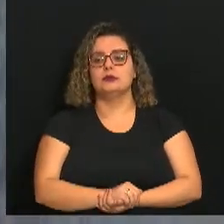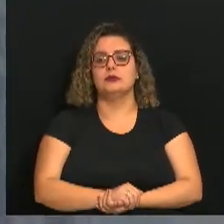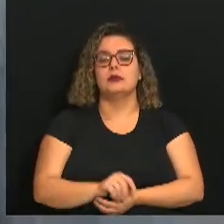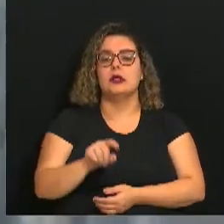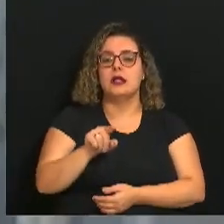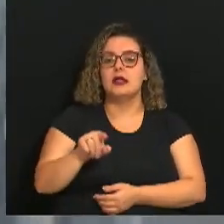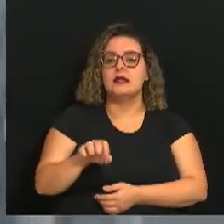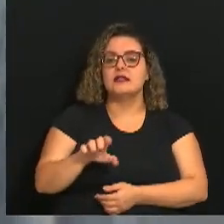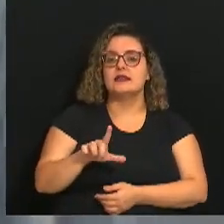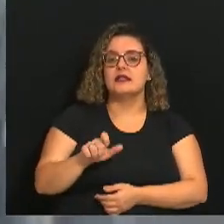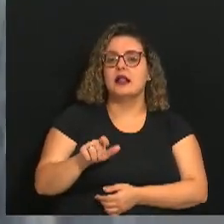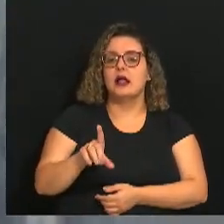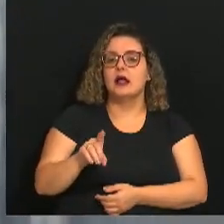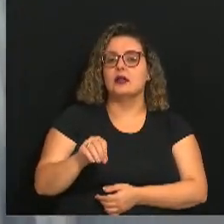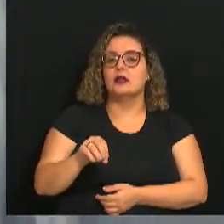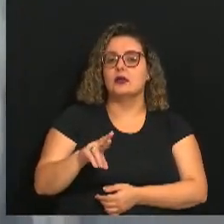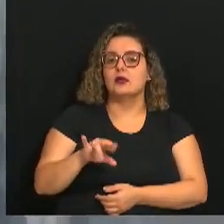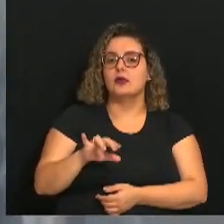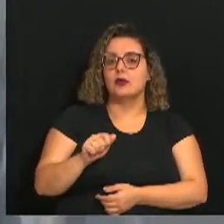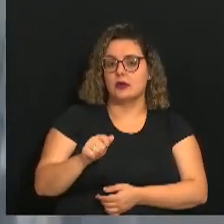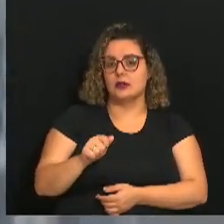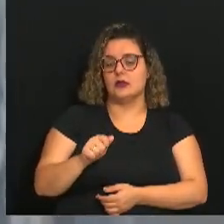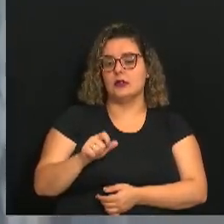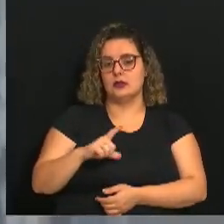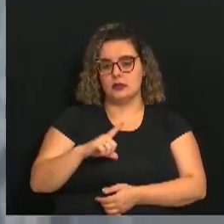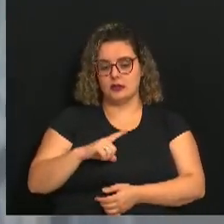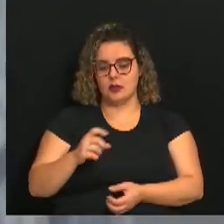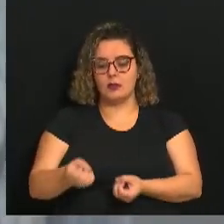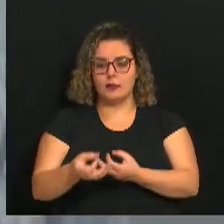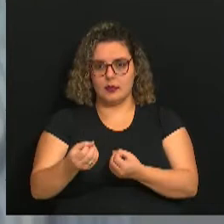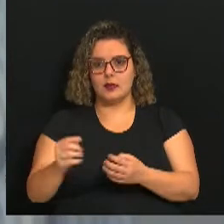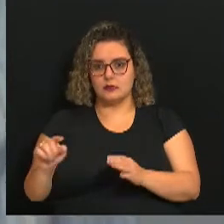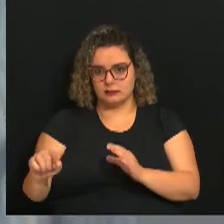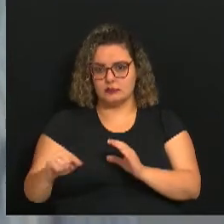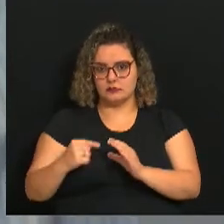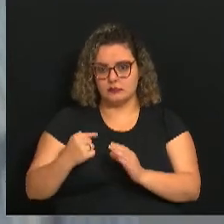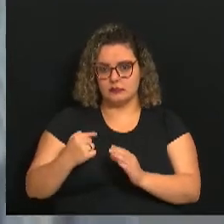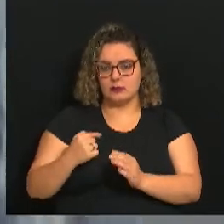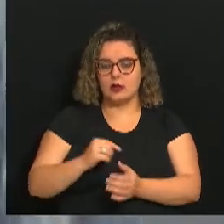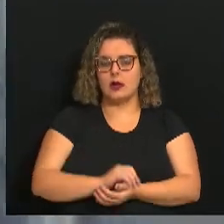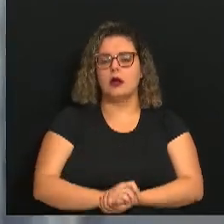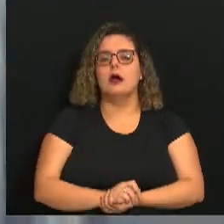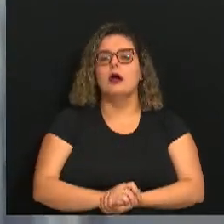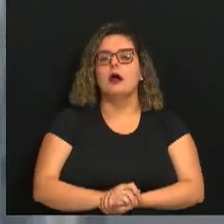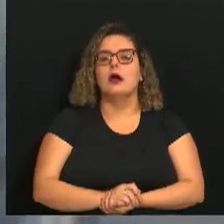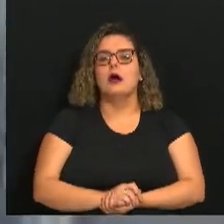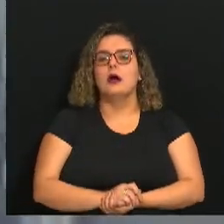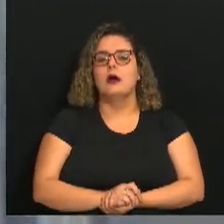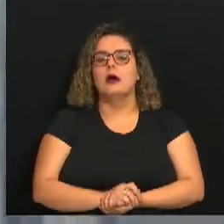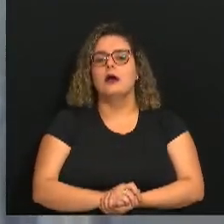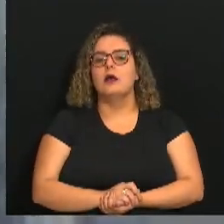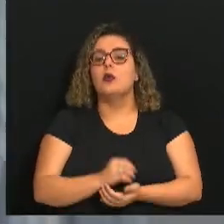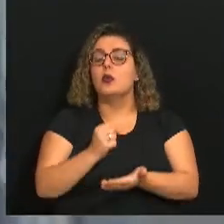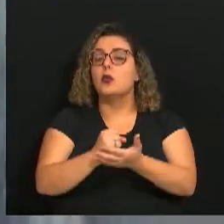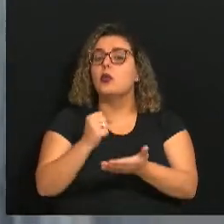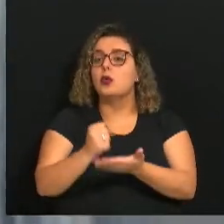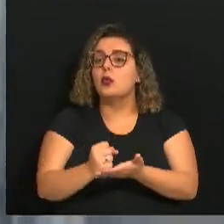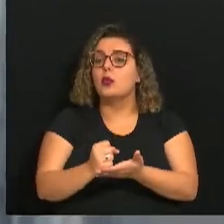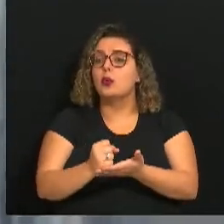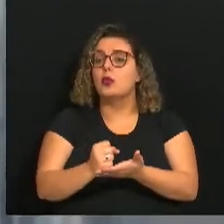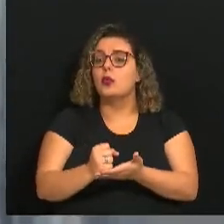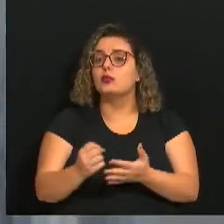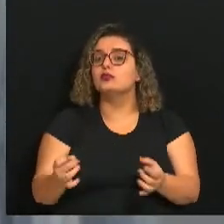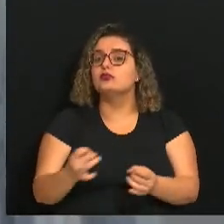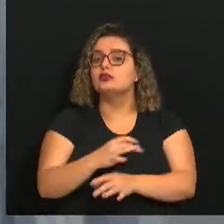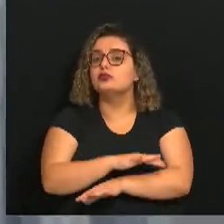zeladoria. Tem uma informação que chegou a nós que o contrato de zeladoria atual teria espirrado, teria